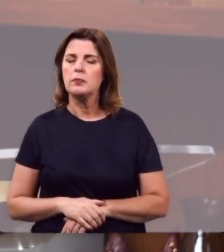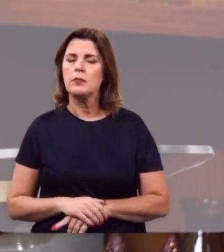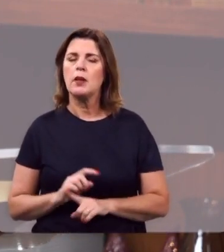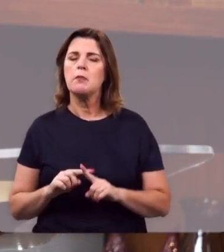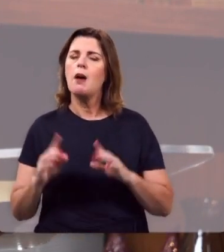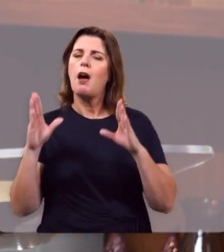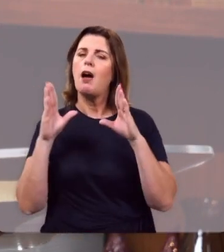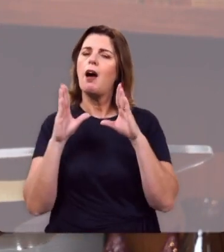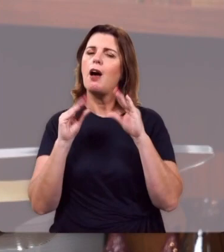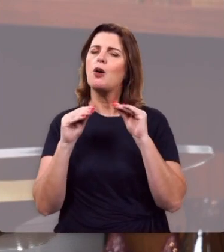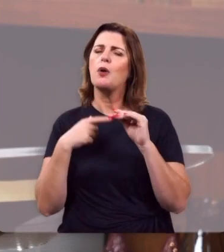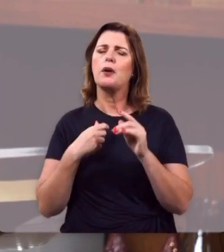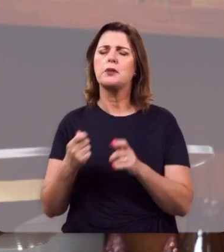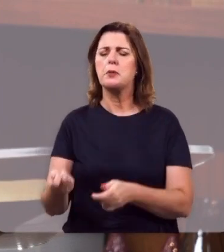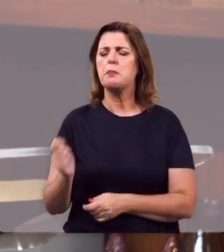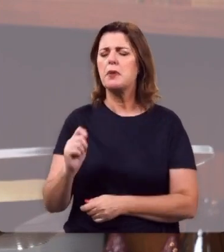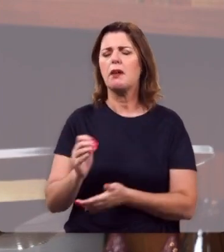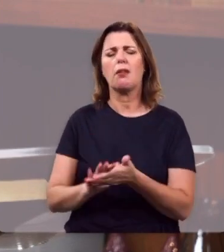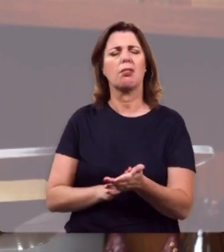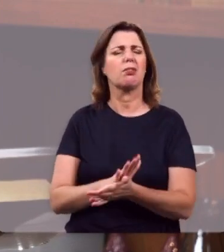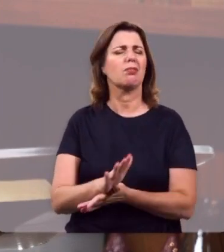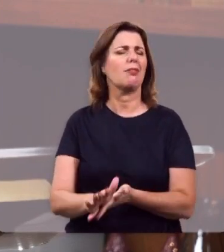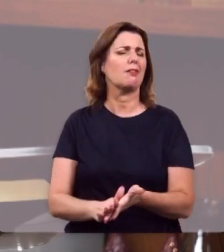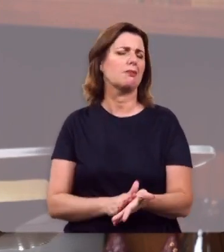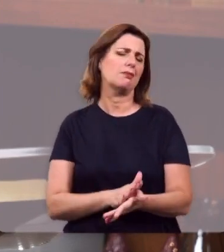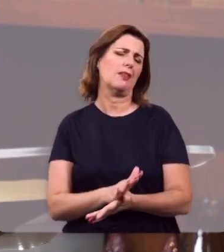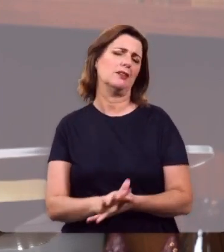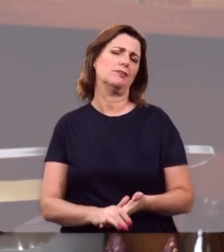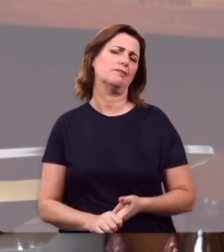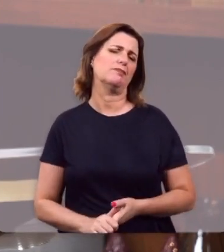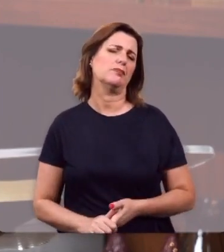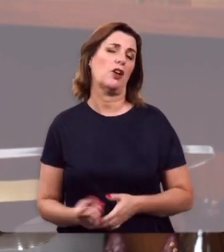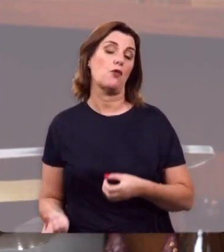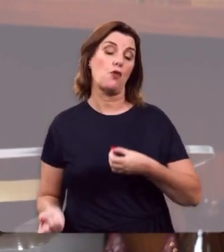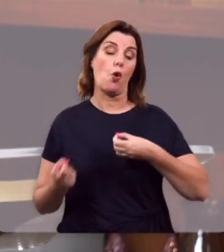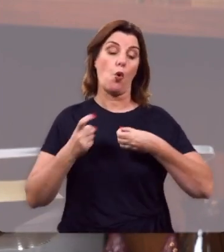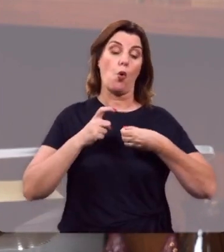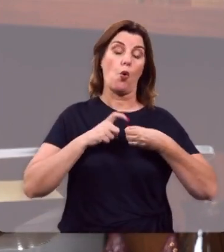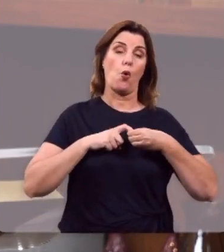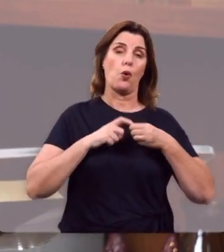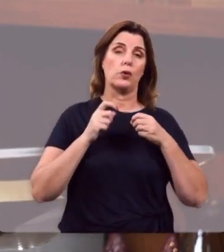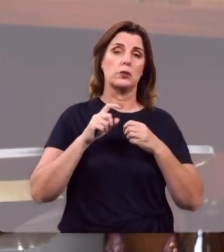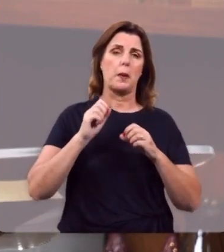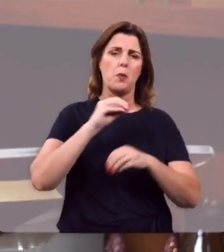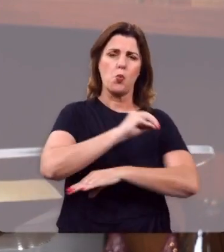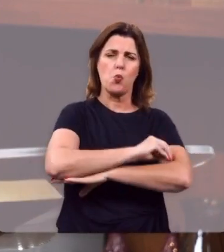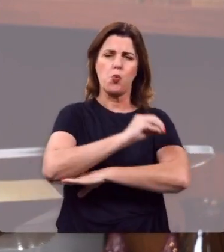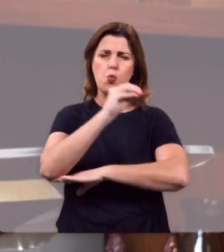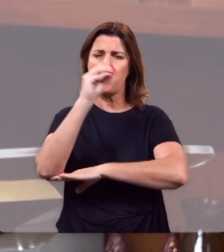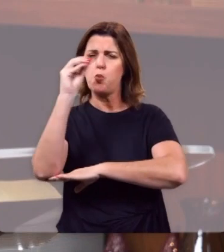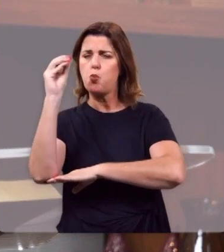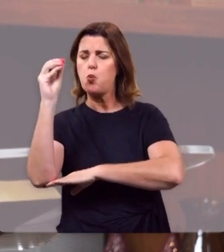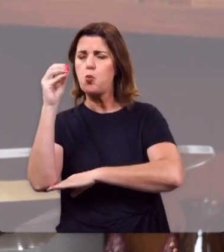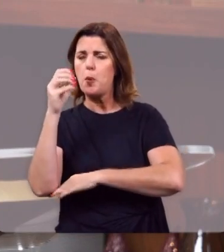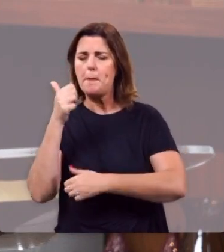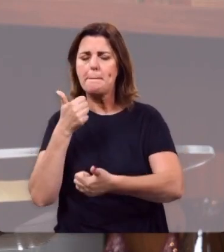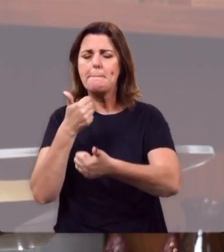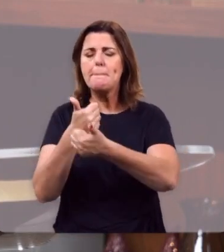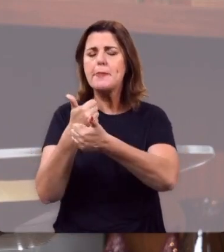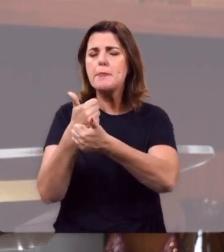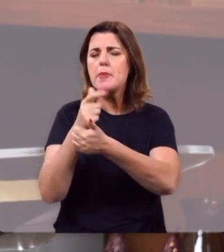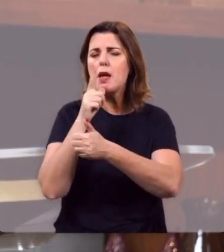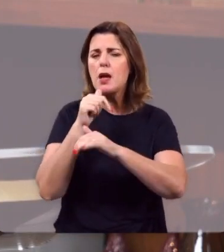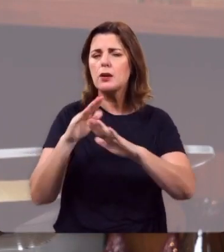Mas naquela noite eles não pegaram sequer uma piaba. Eles estão retornando, o dia está amanhecendo, estão a 100 metros da